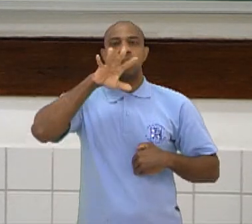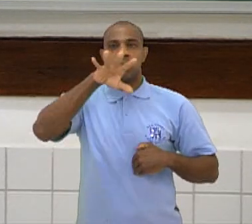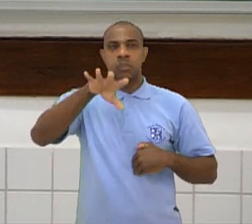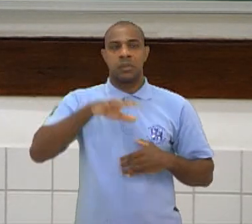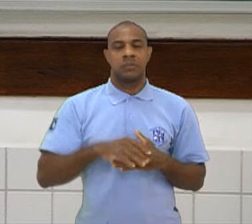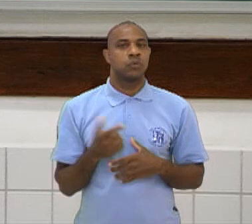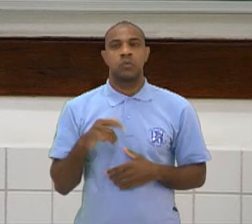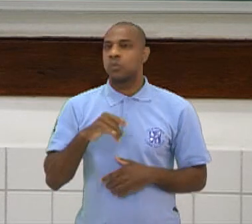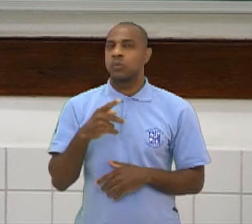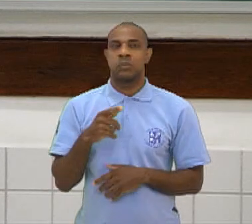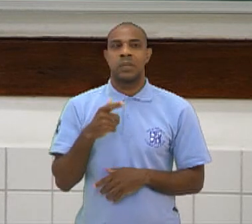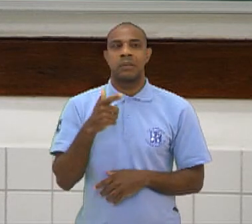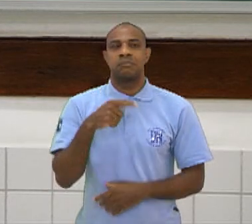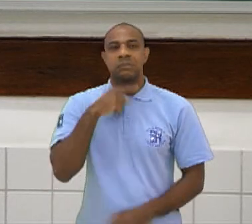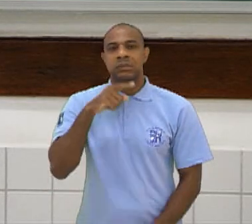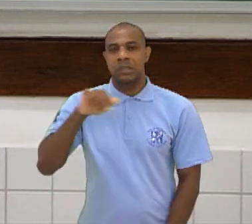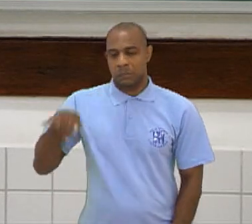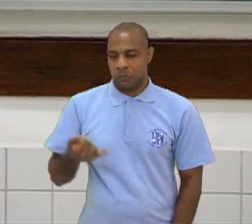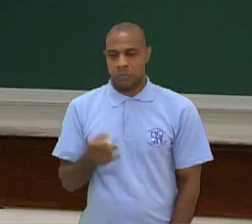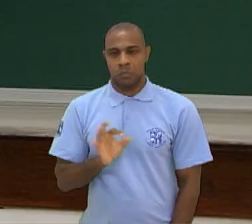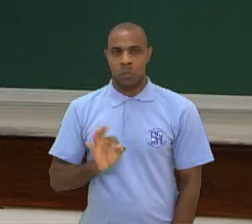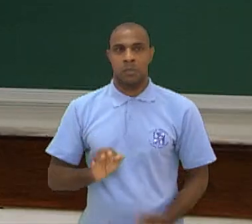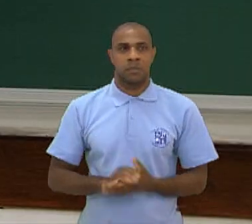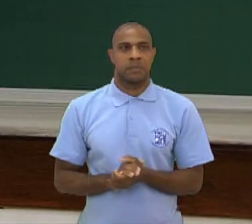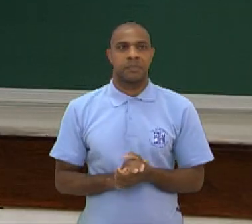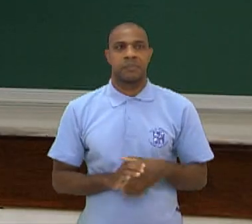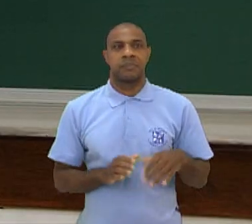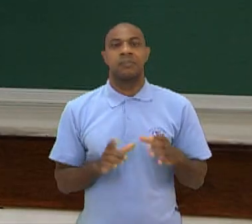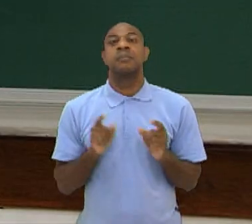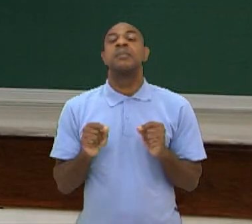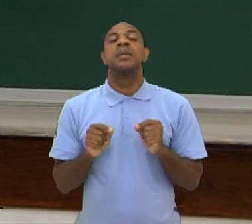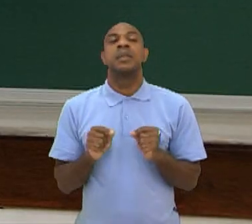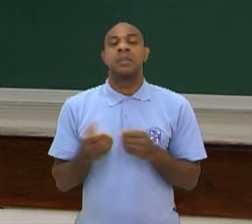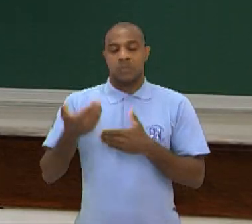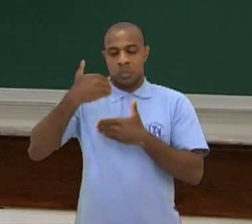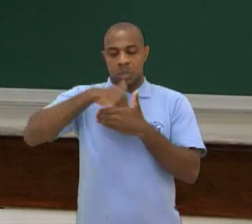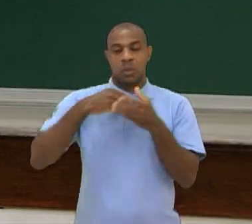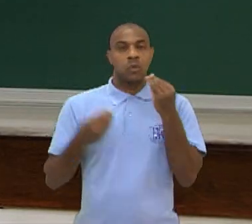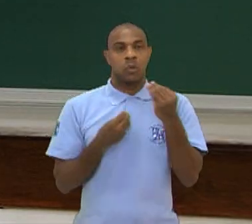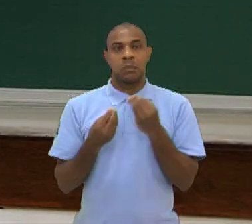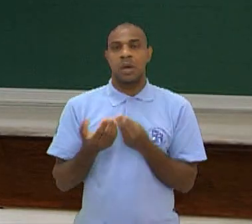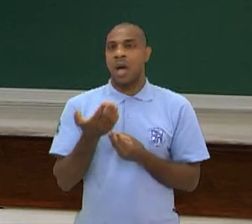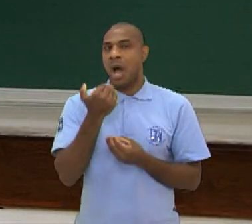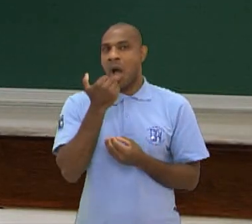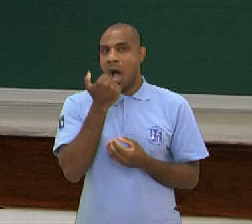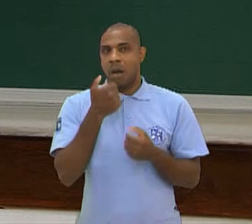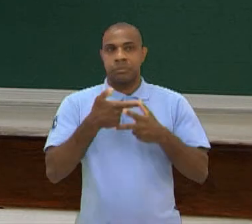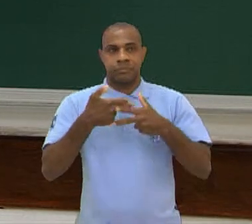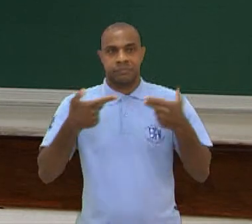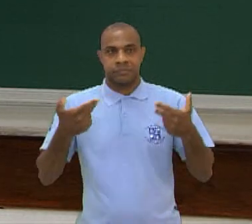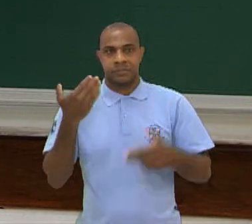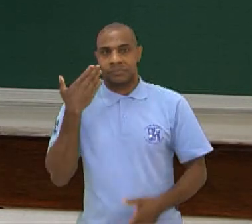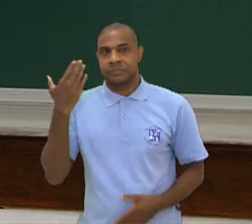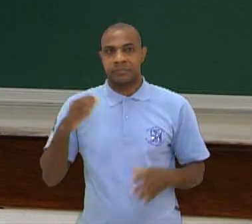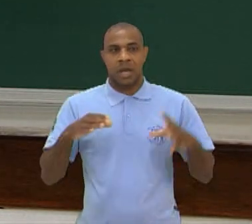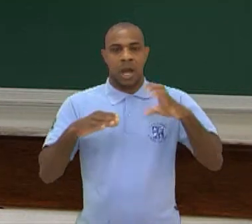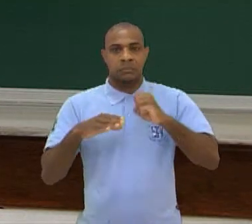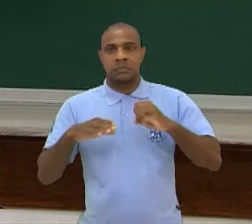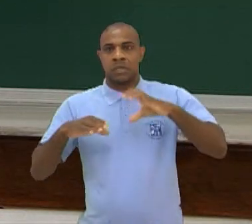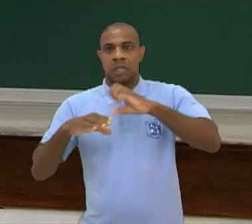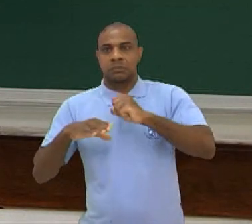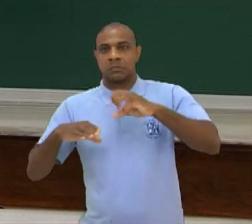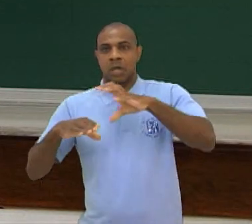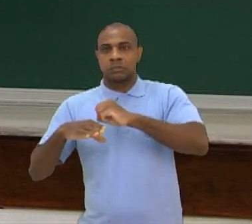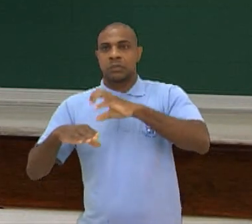aproveitar ele dessa forma. Então, ele entra como? Pela cadeia alimentar. Então, a cadeia alimentar é muito importante, então, também para